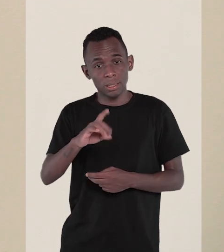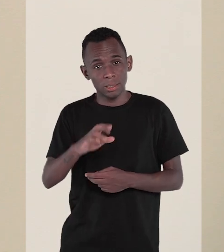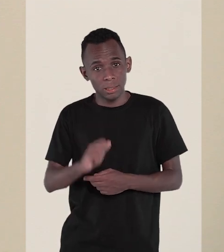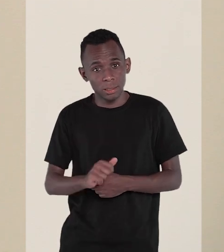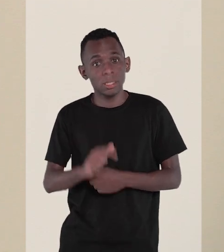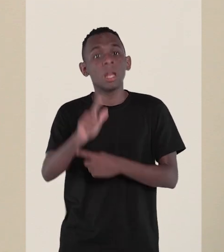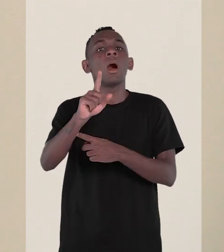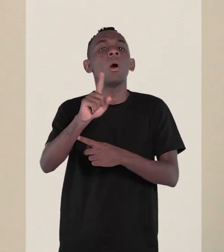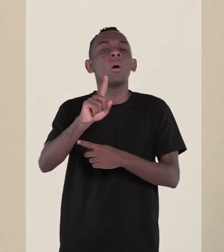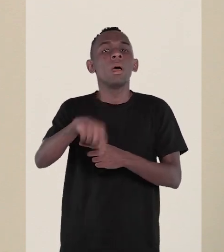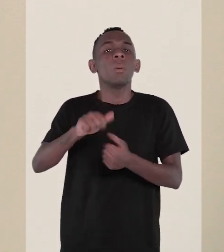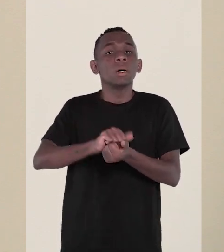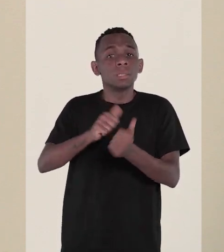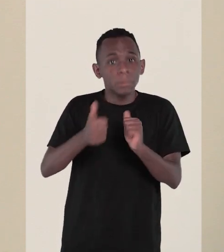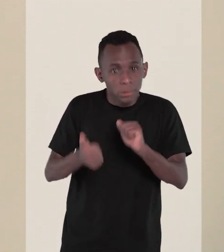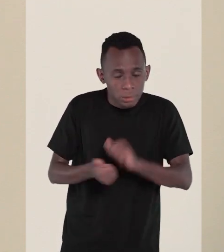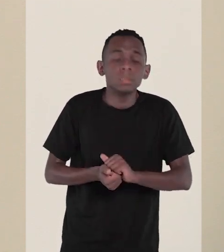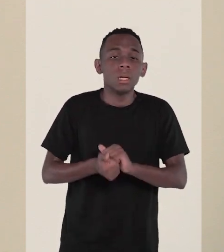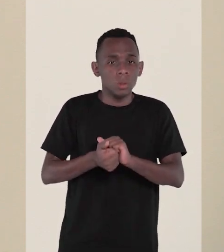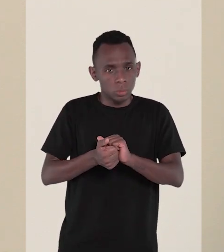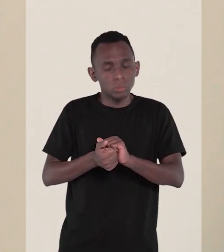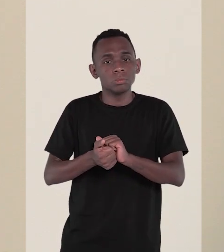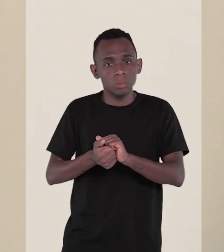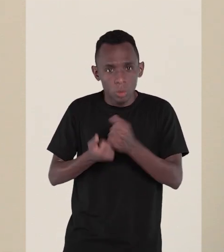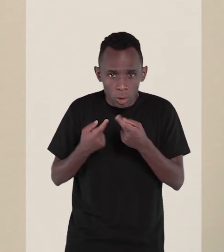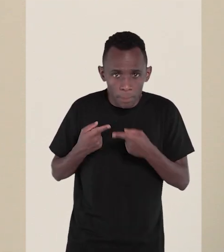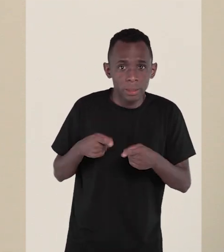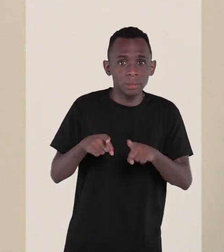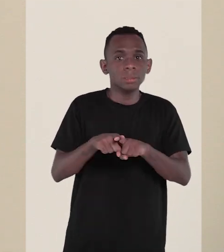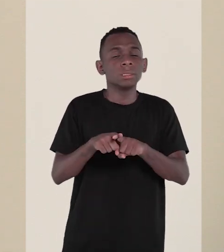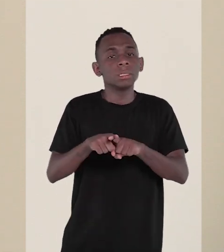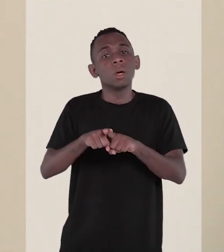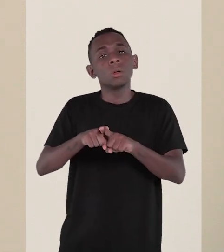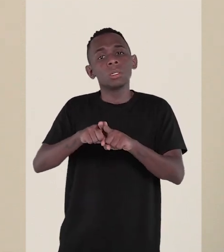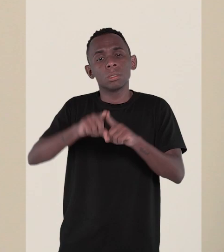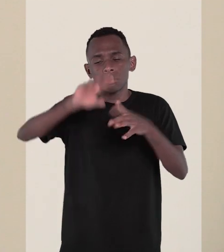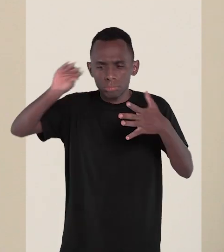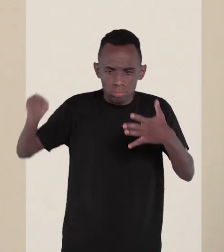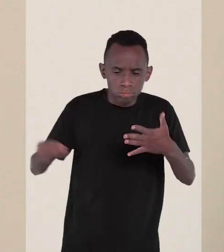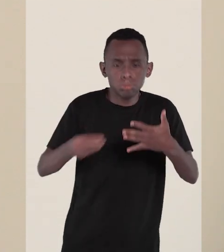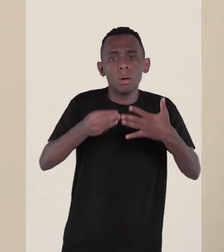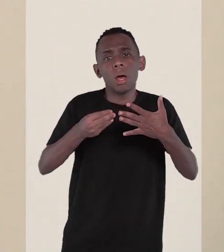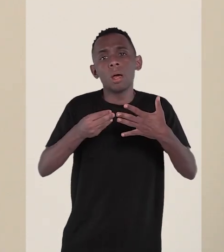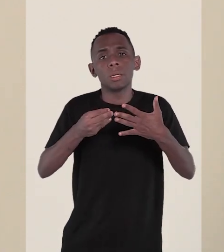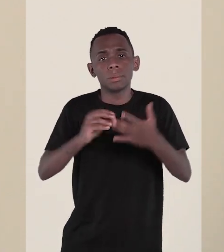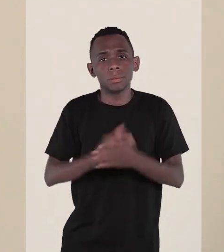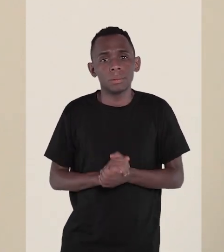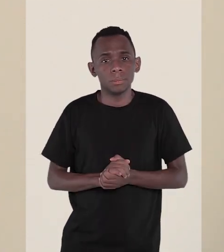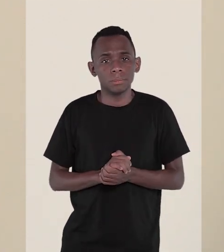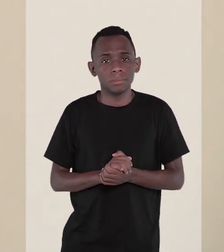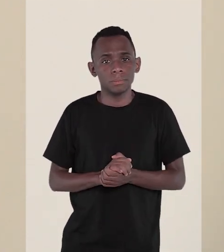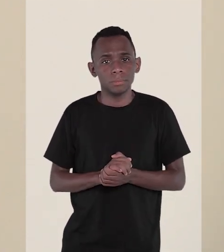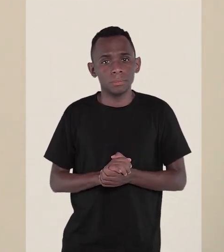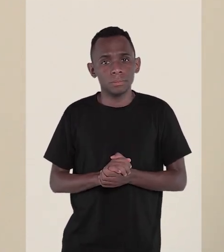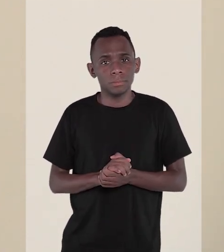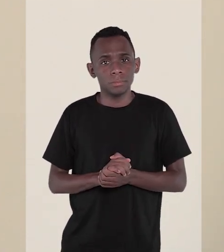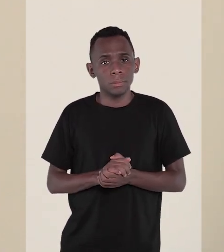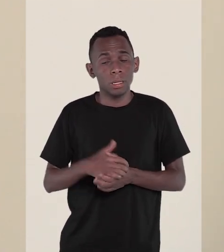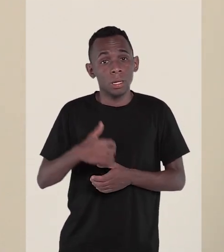uma versão, né, que eu fiz com o Christian de uma música da Tanita Tikaram, que entrou no álbum Zélia Duncan quando eu entrei para a Warner